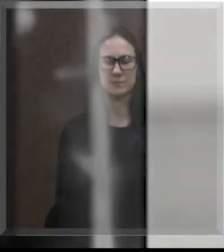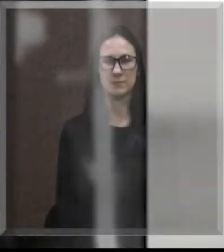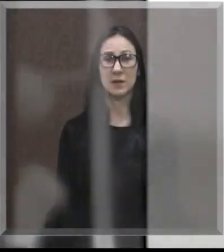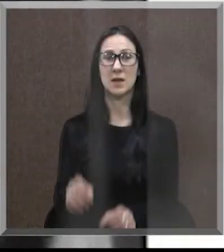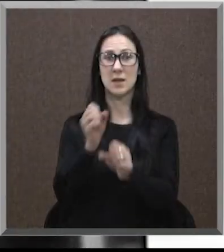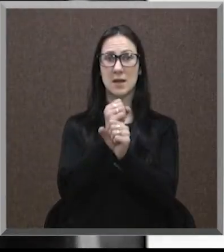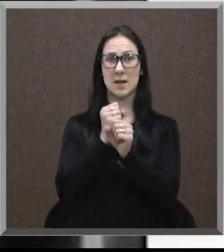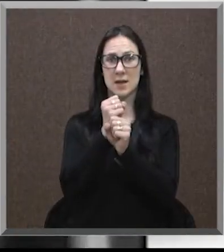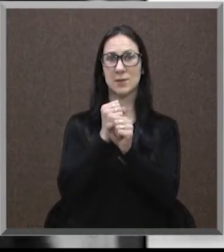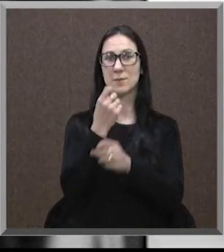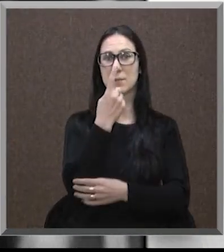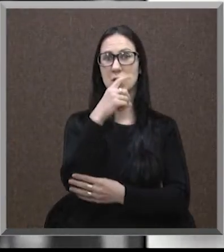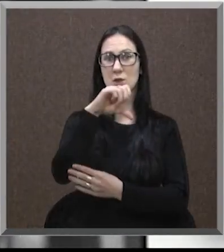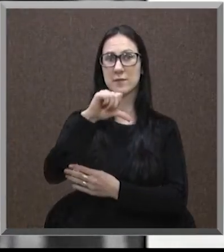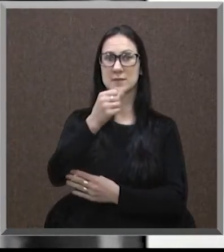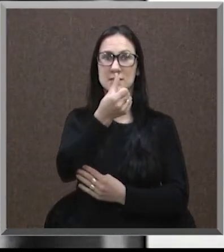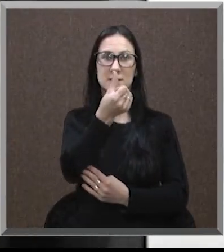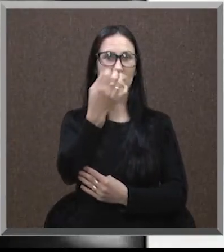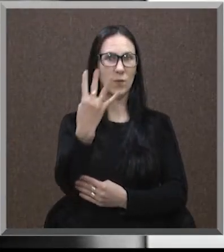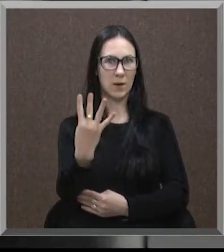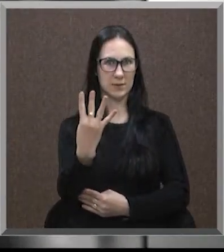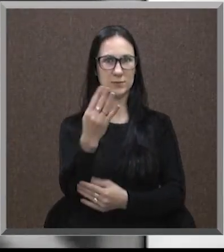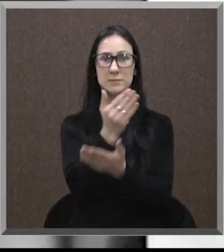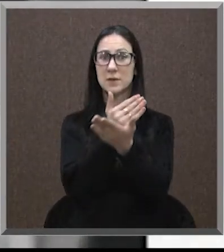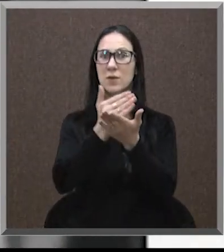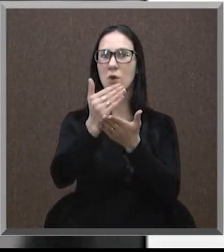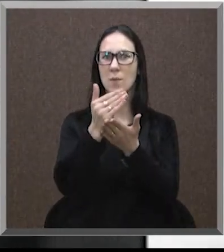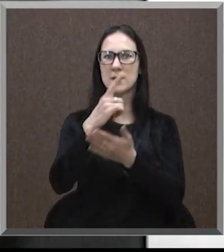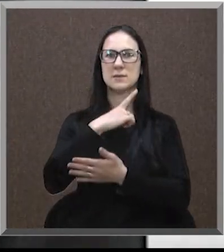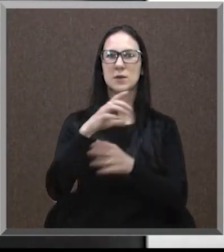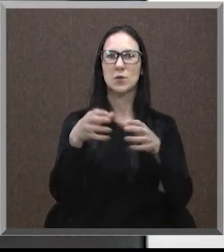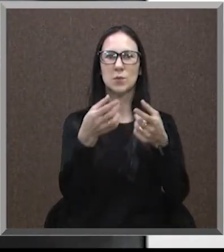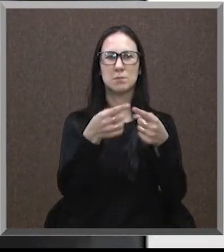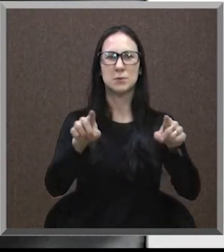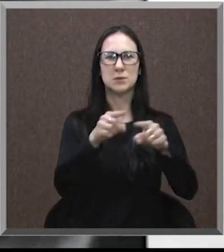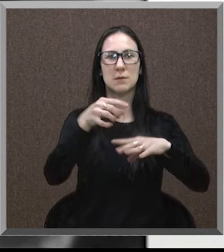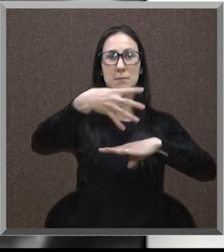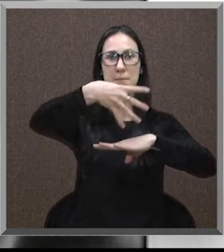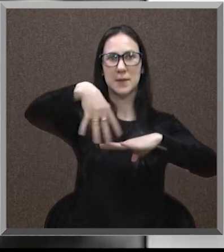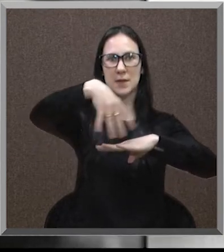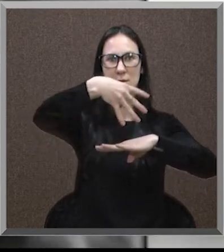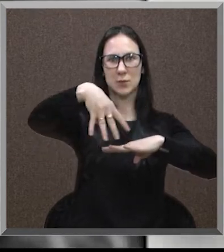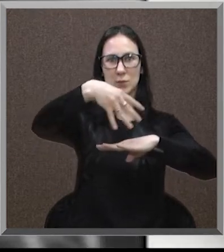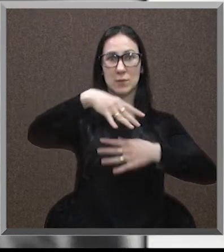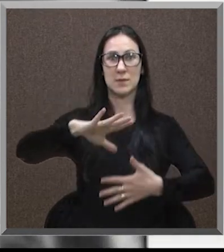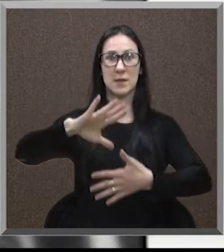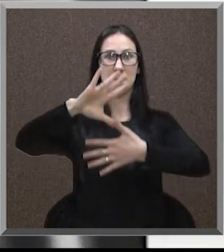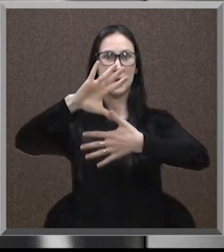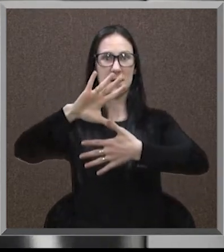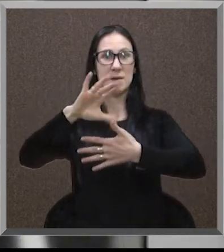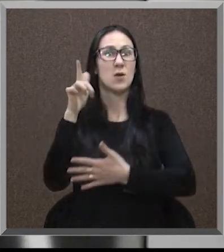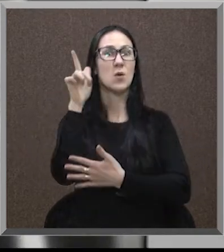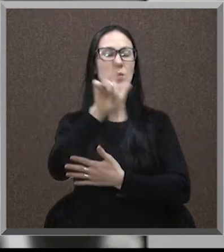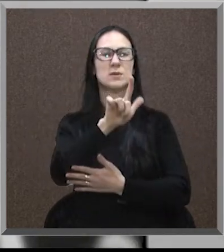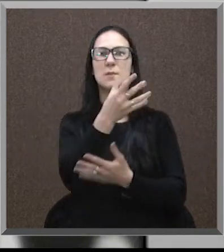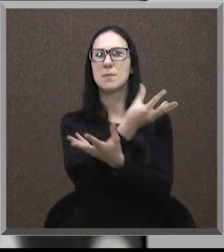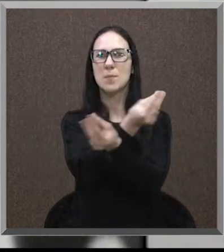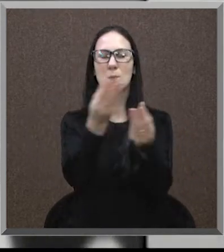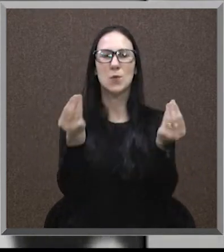O ano de 1964 começa com os Beatles invadindo a América e conquistando uma imensidão de